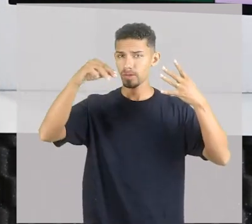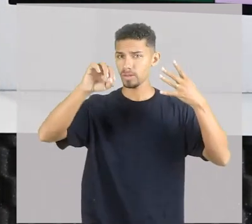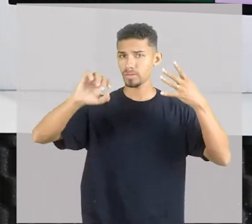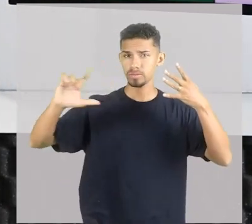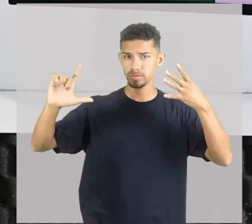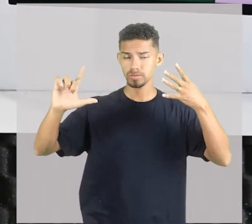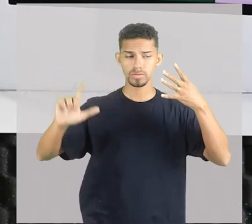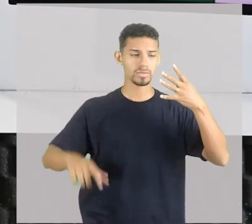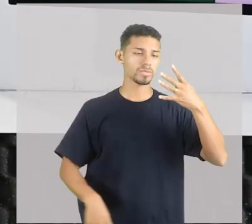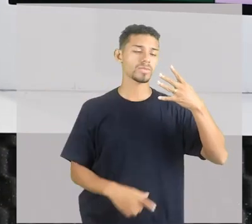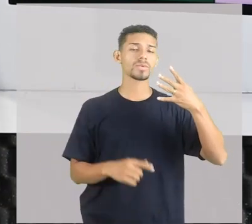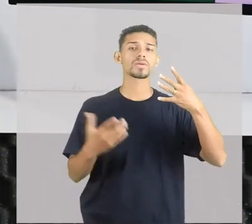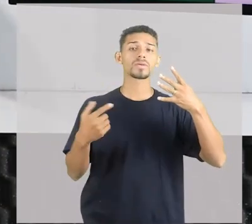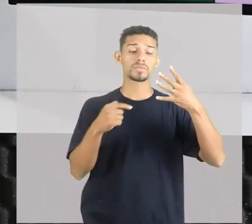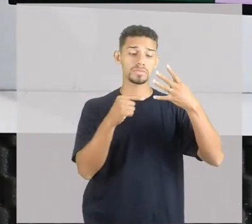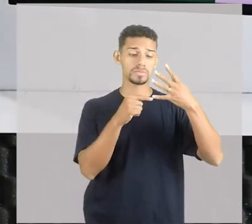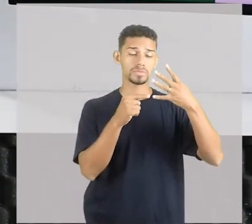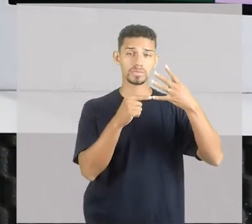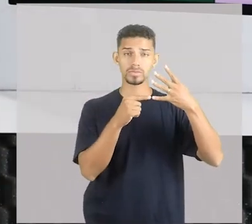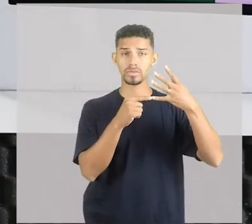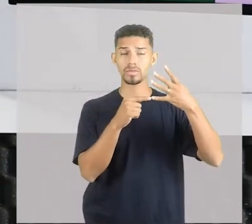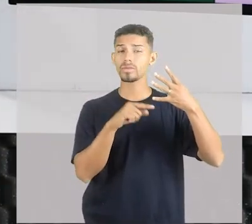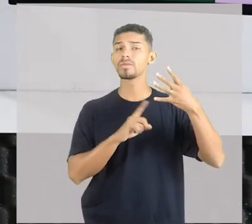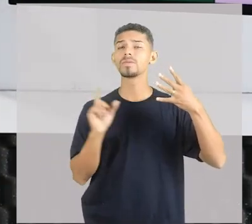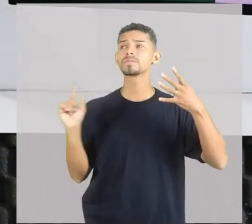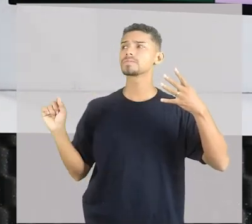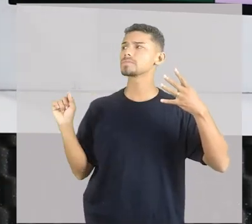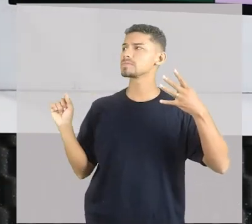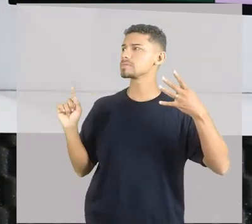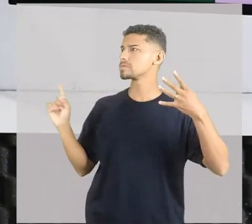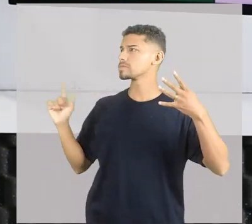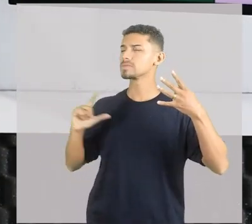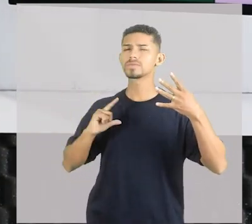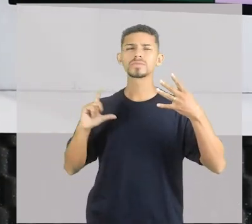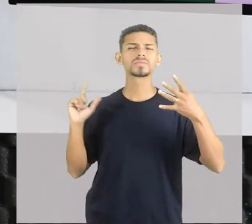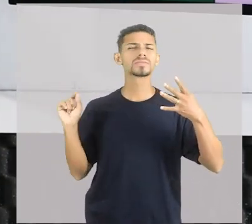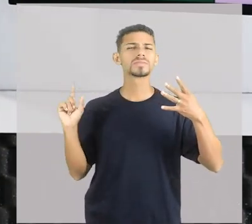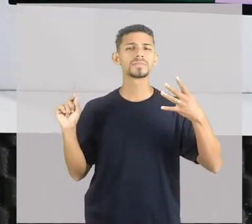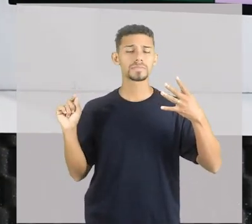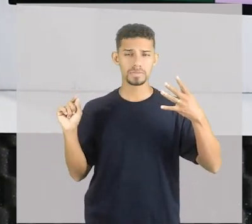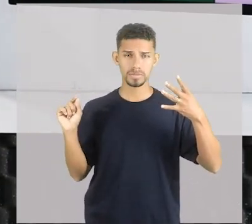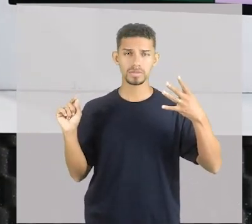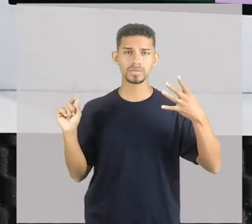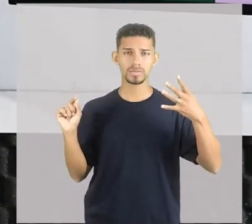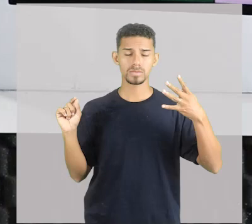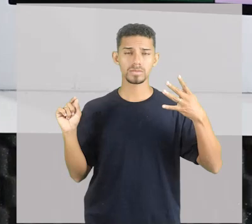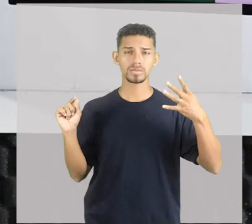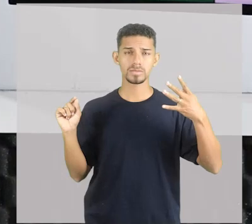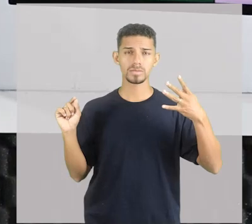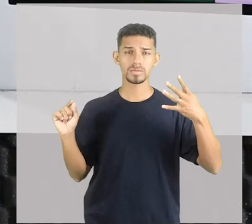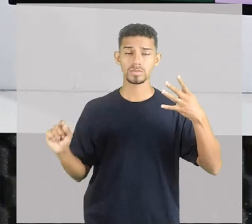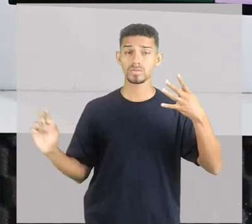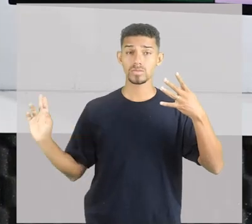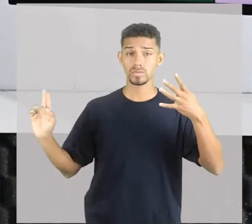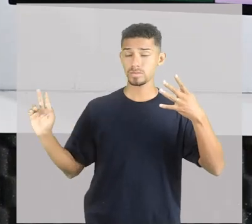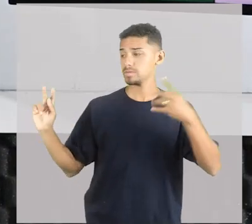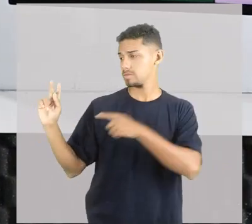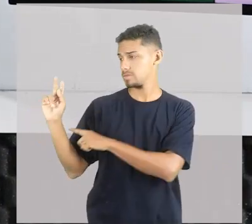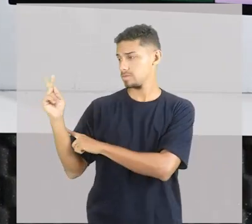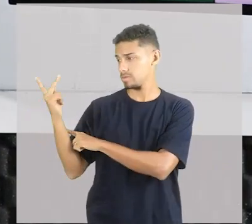Álcool, fenol, enol. No enol, o que eu tenho no enol? No enol eu tenho a